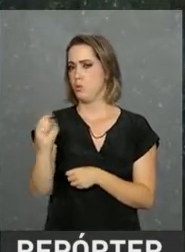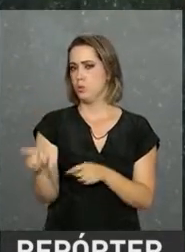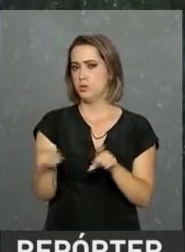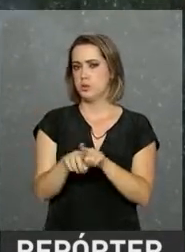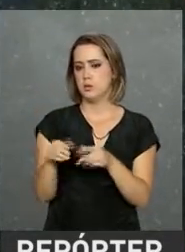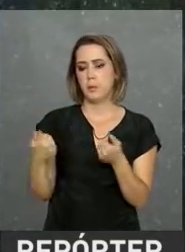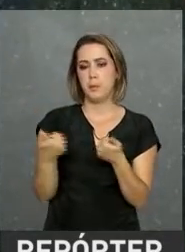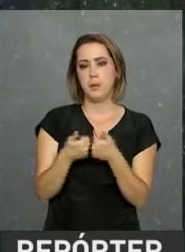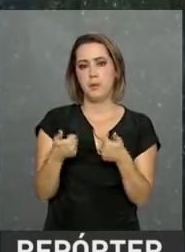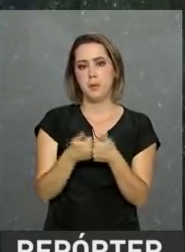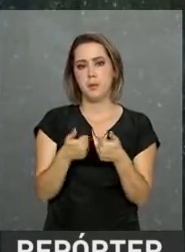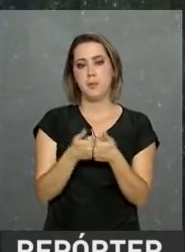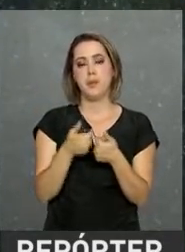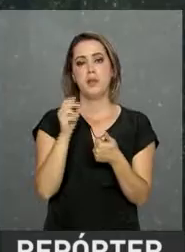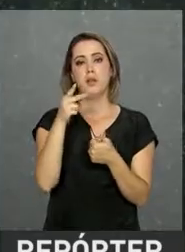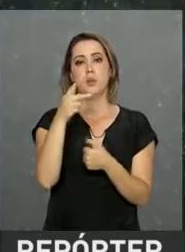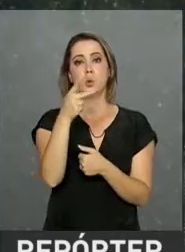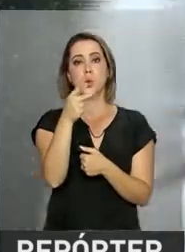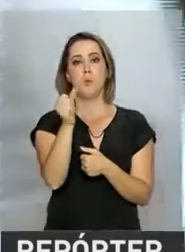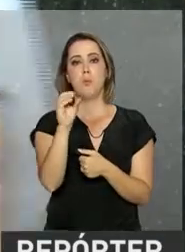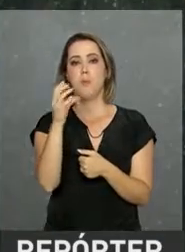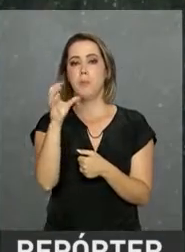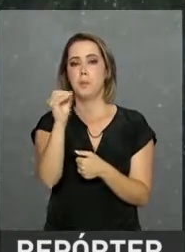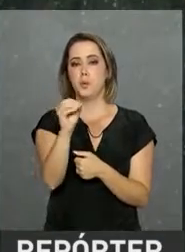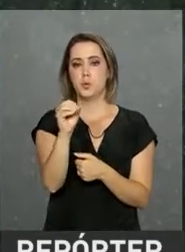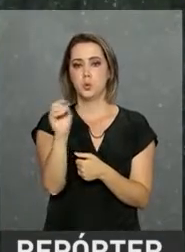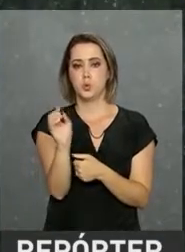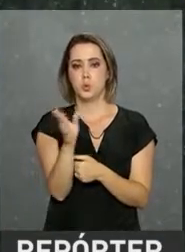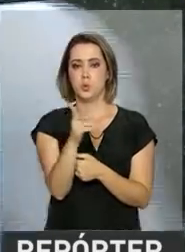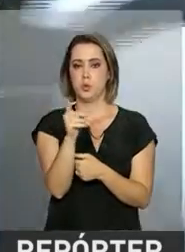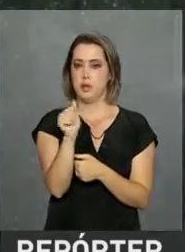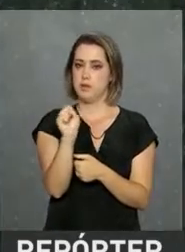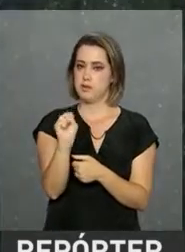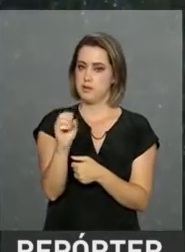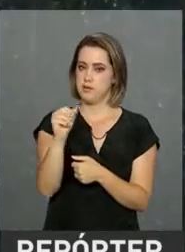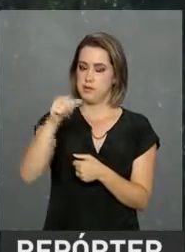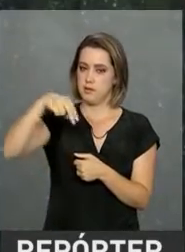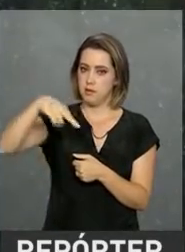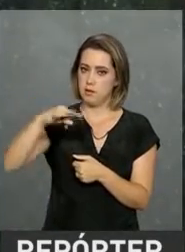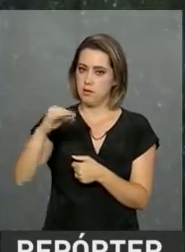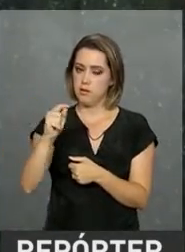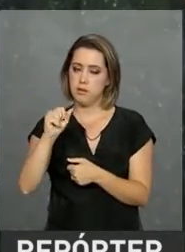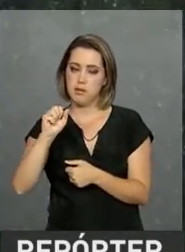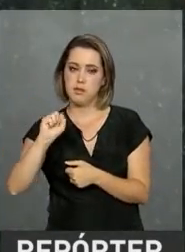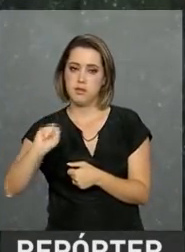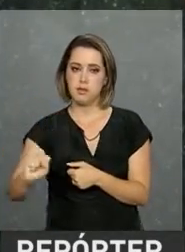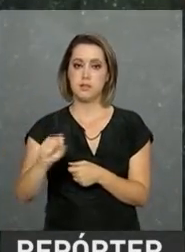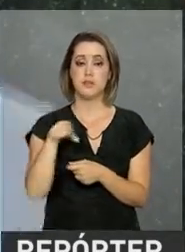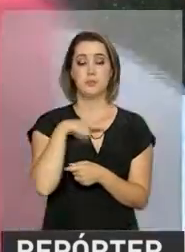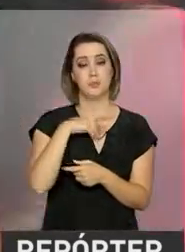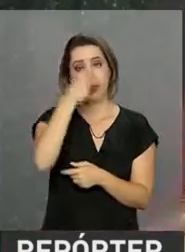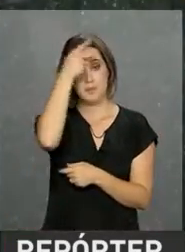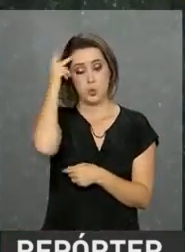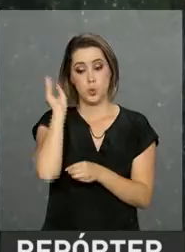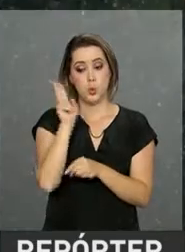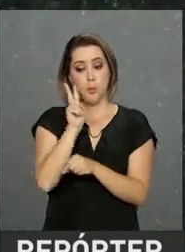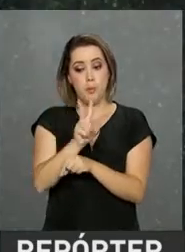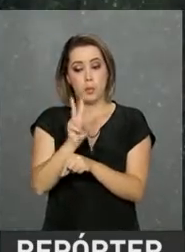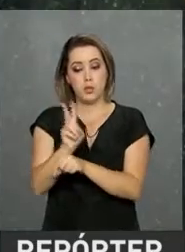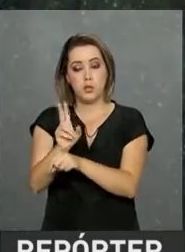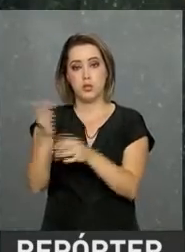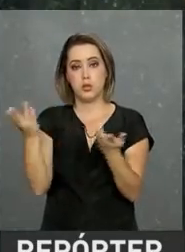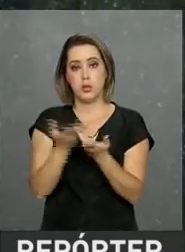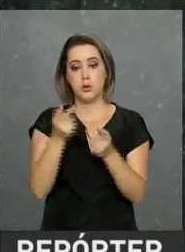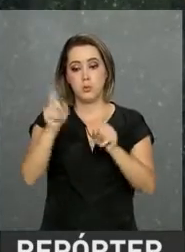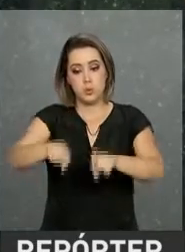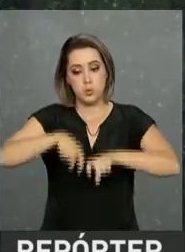da reserva do Poço das Antas. A prioridade agora é imunizar quem mora ou trabalha em zonas de mata ou zonas